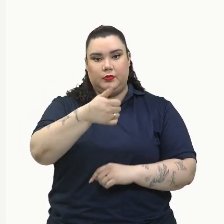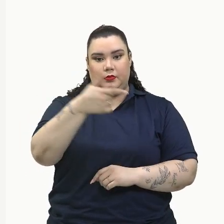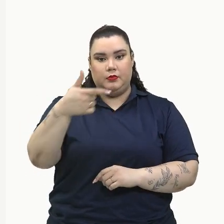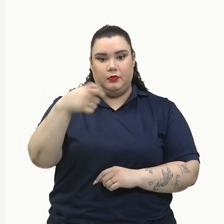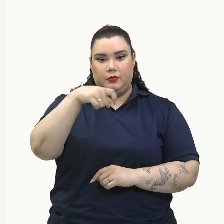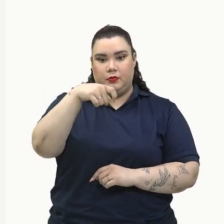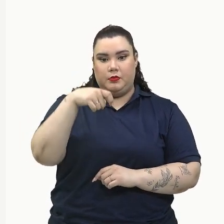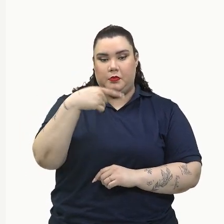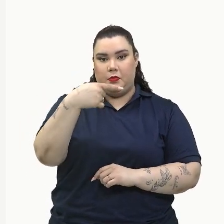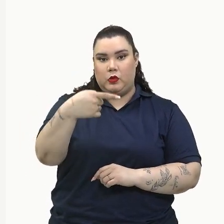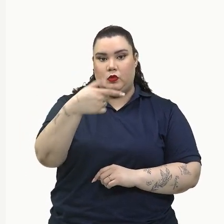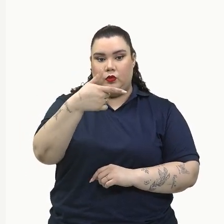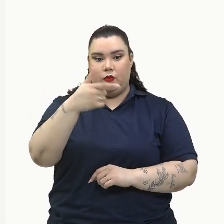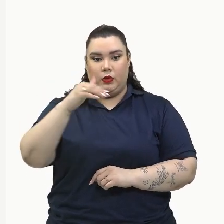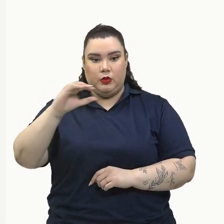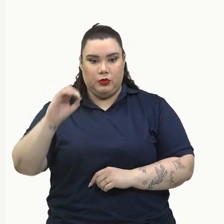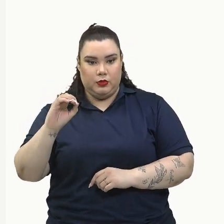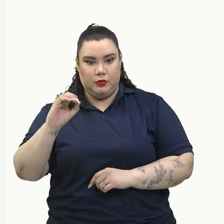12x menos 20.